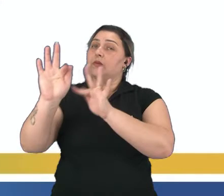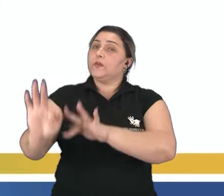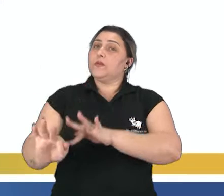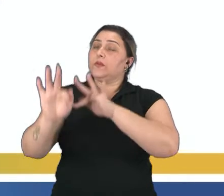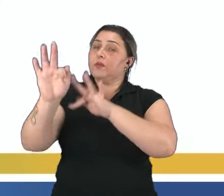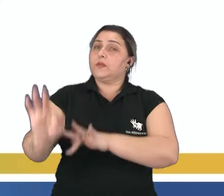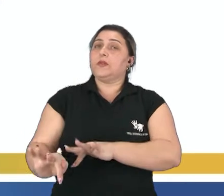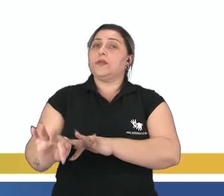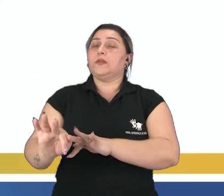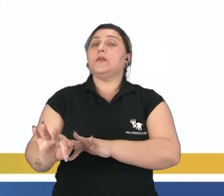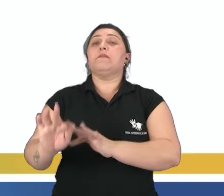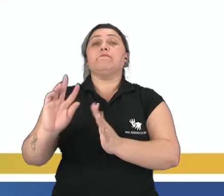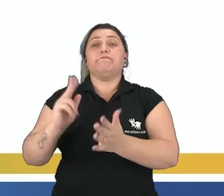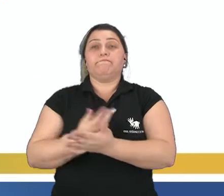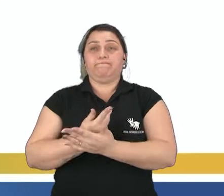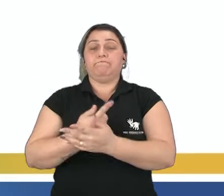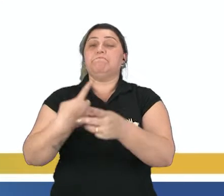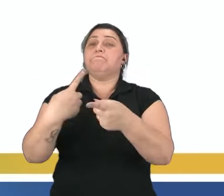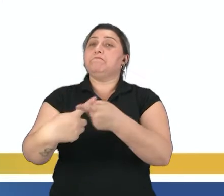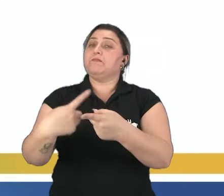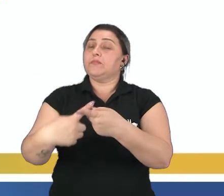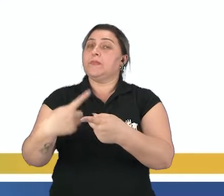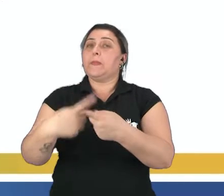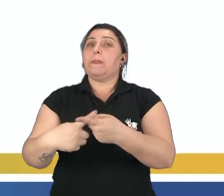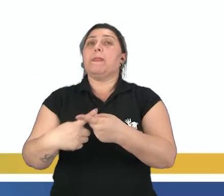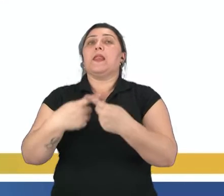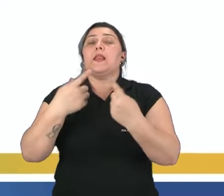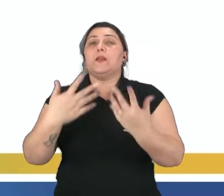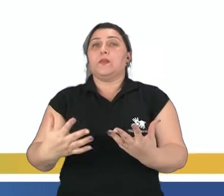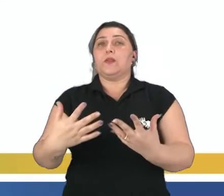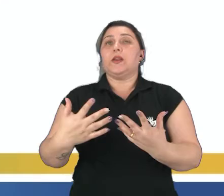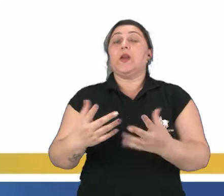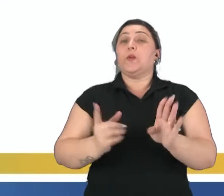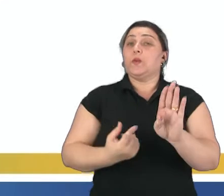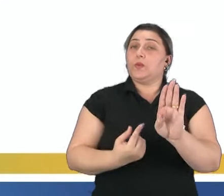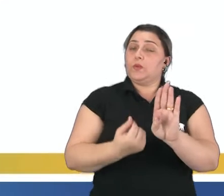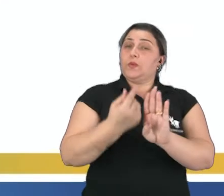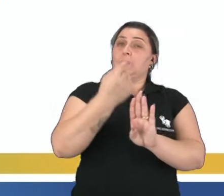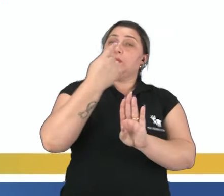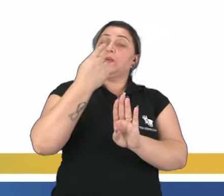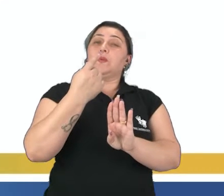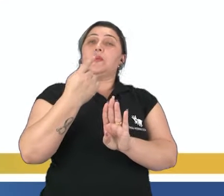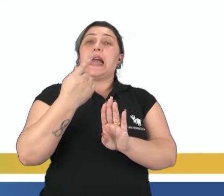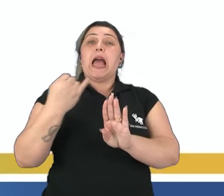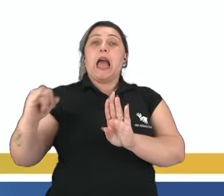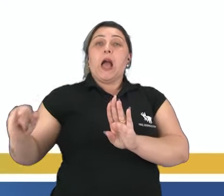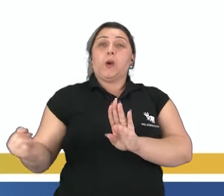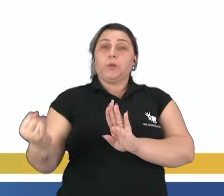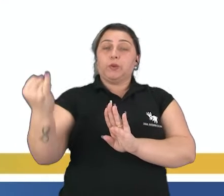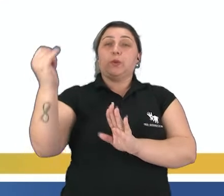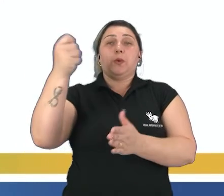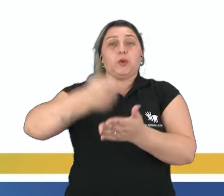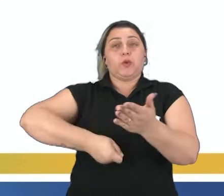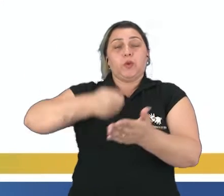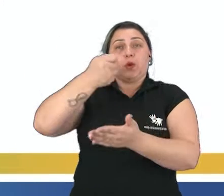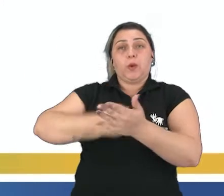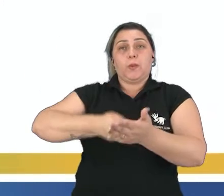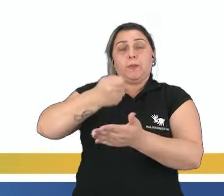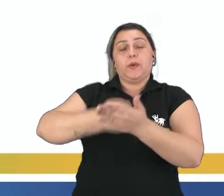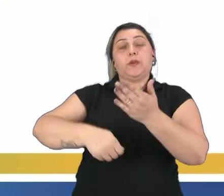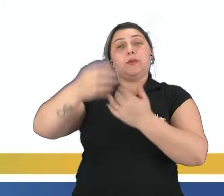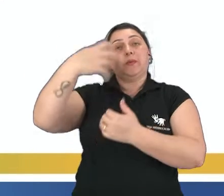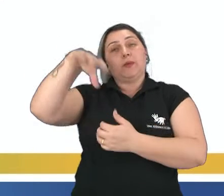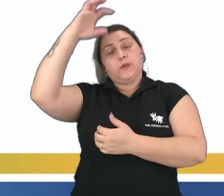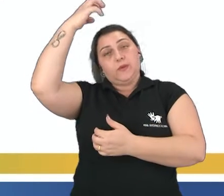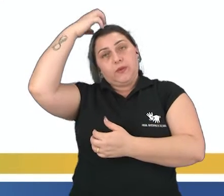era inconveniente. Isso porque submetia os burgueses aos impostos cobrados pelos senhores